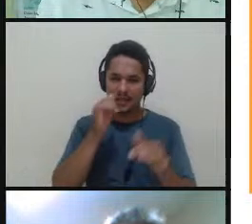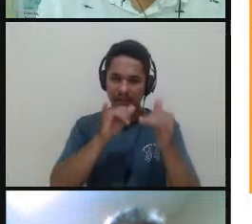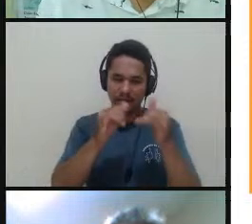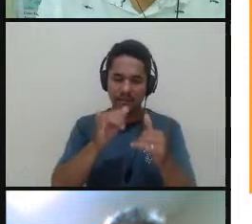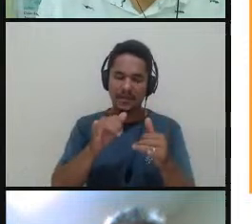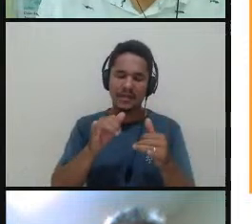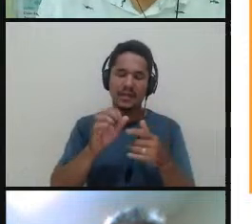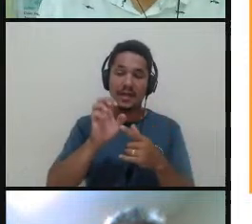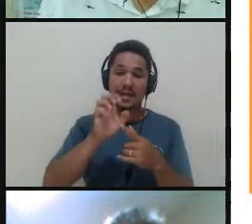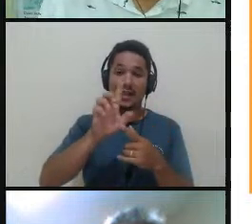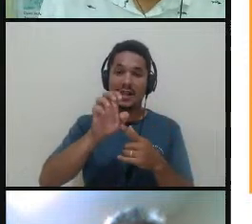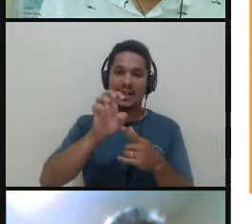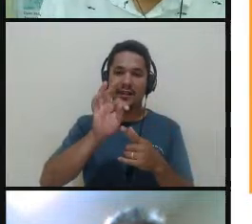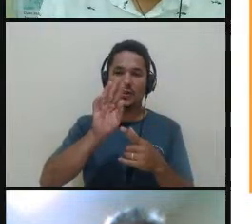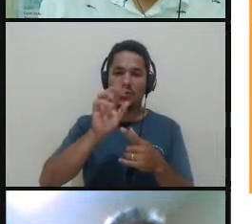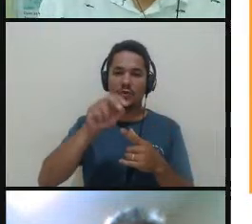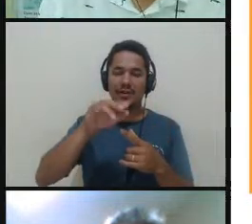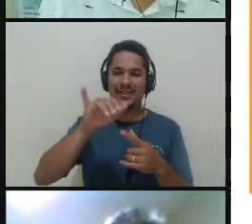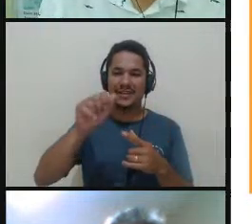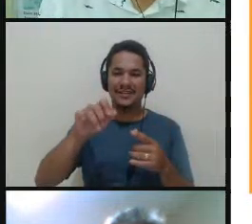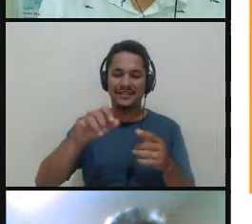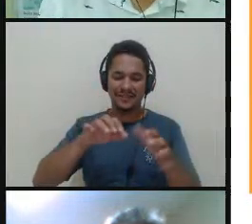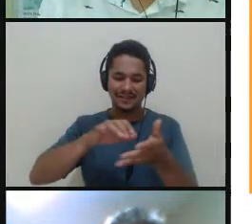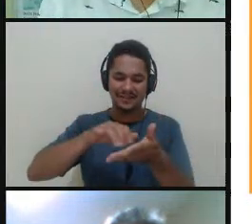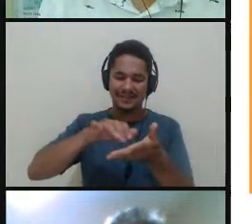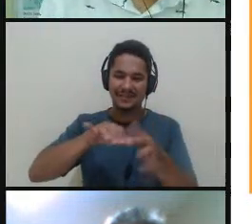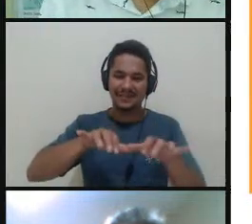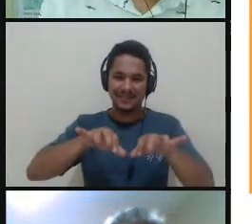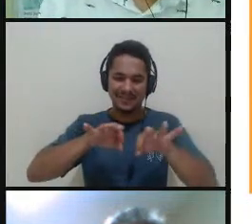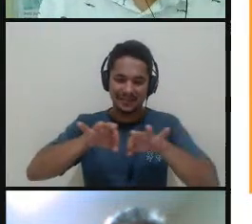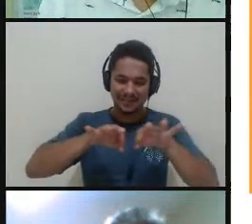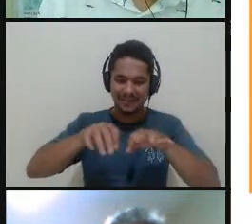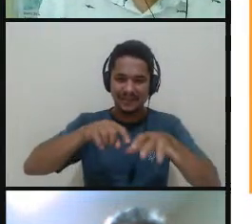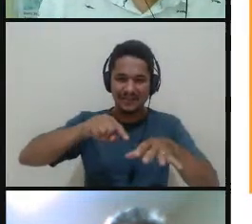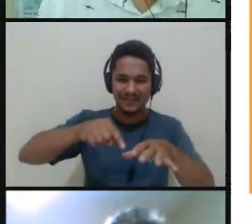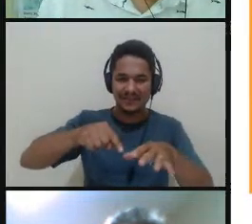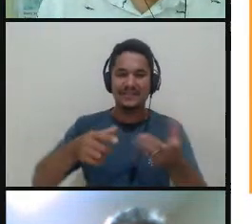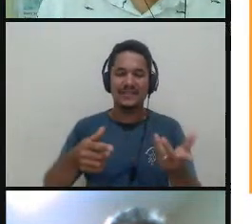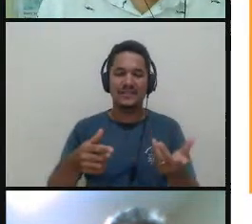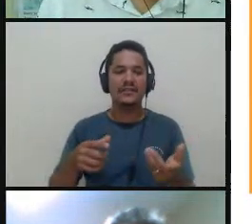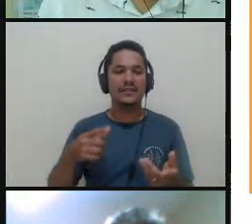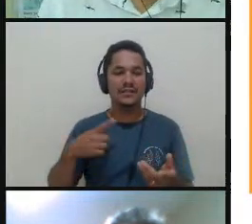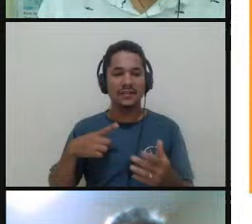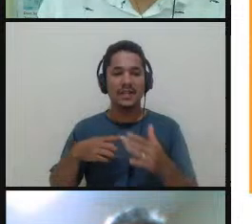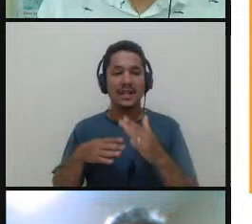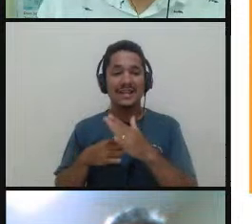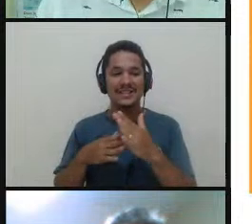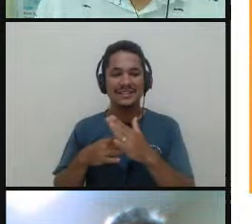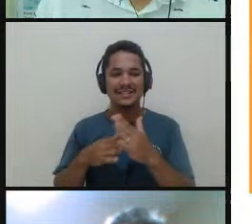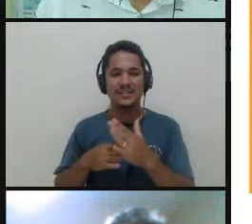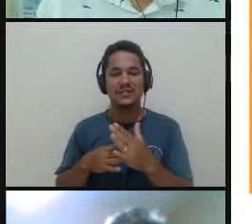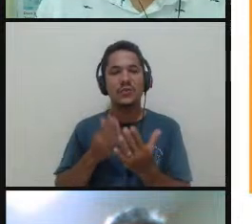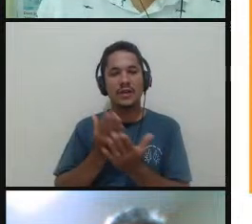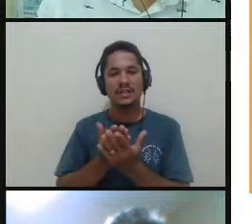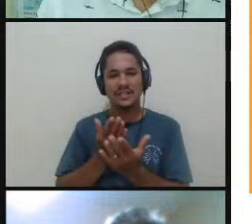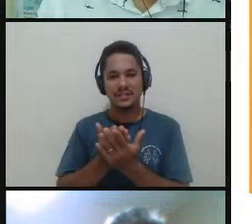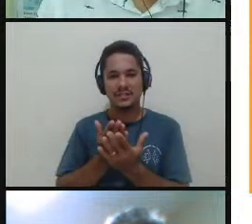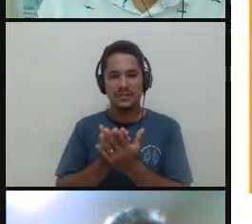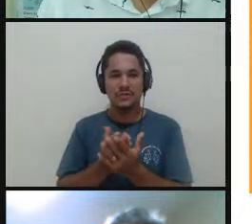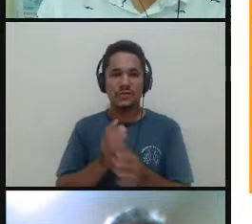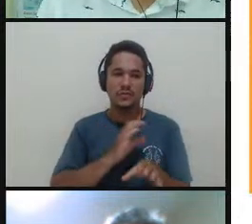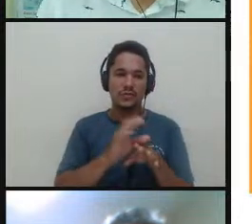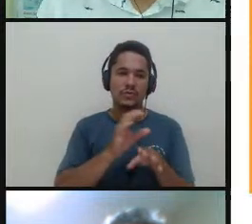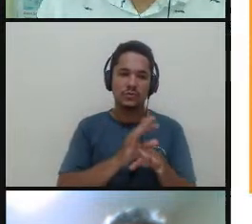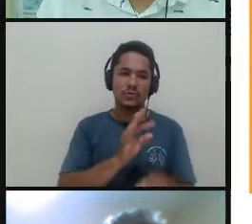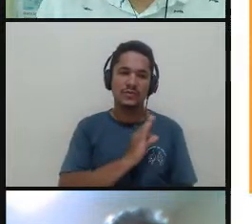aí, Paulo, nos cursos técnicos, nós temos algumas restrições que é de escolarização. Então,